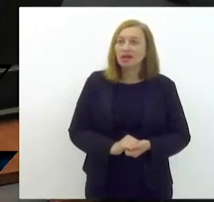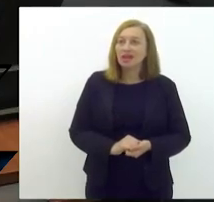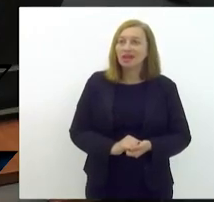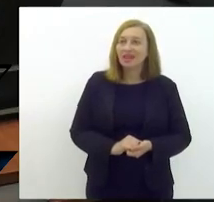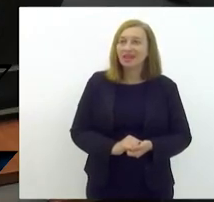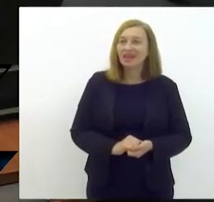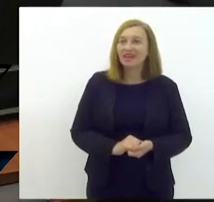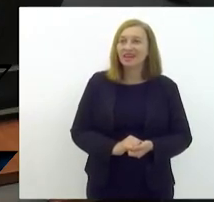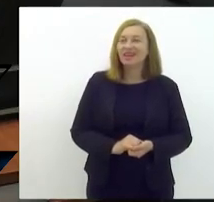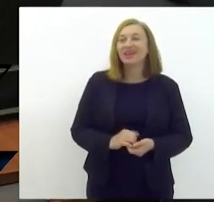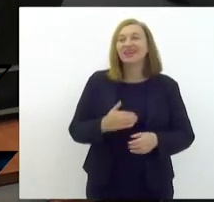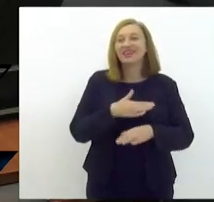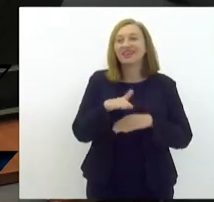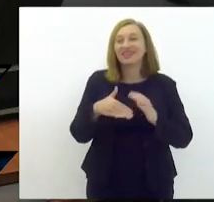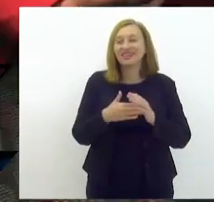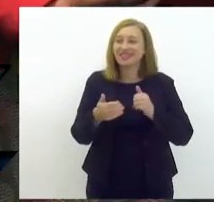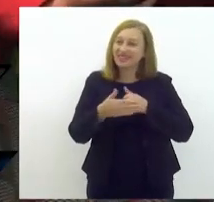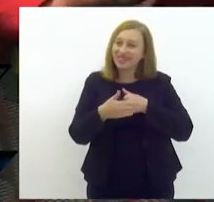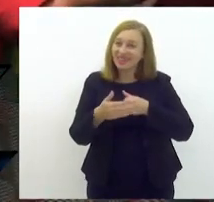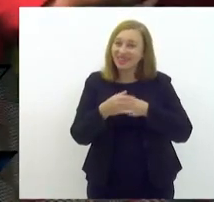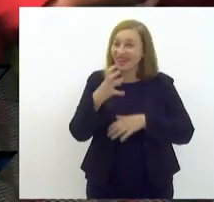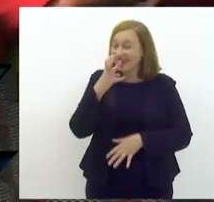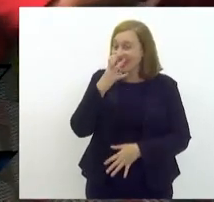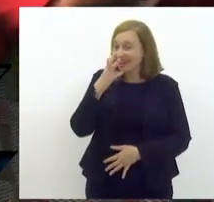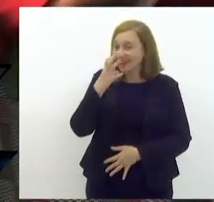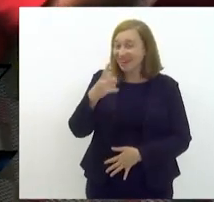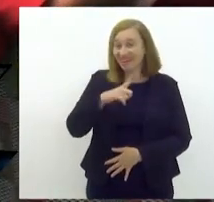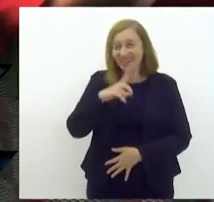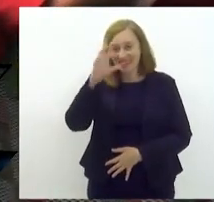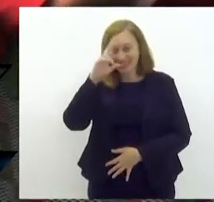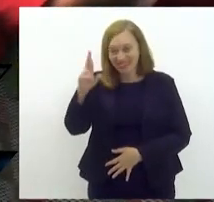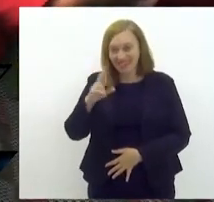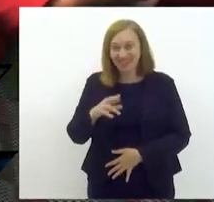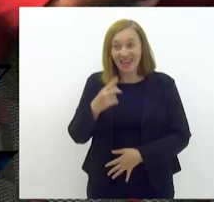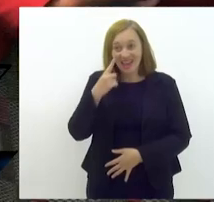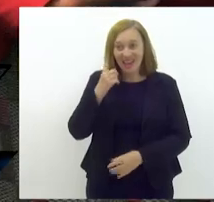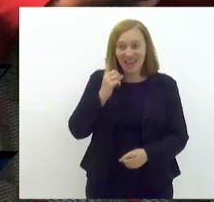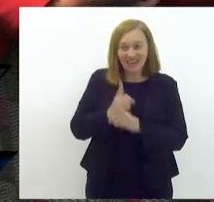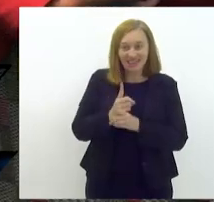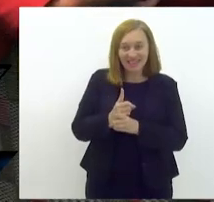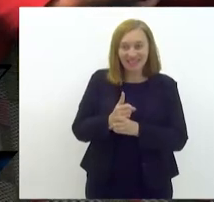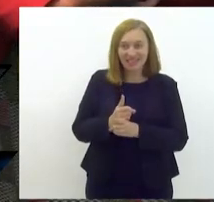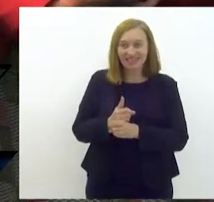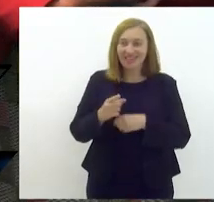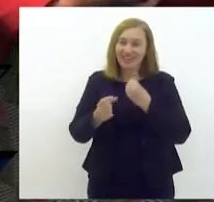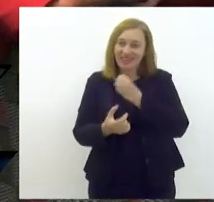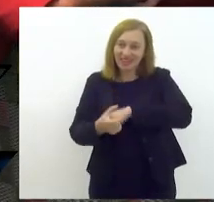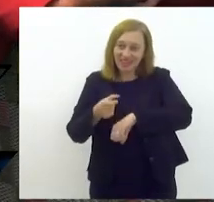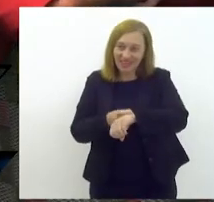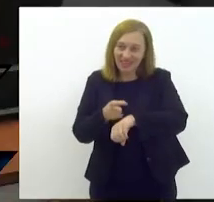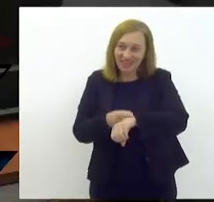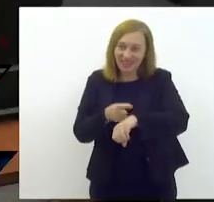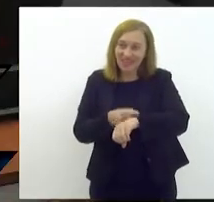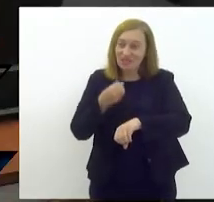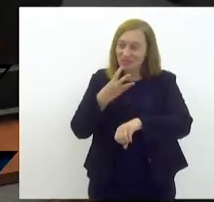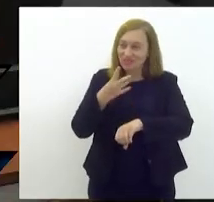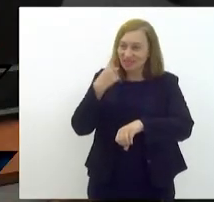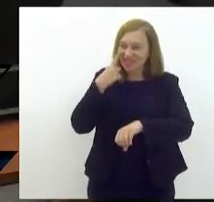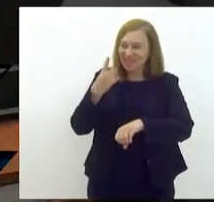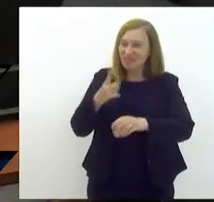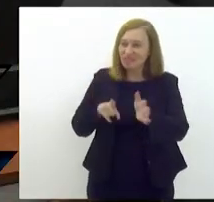Deputado Antônio com todo carinho e admiração que tem pelo senhor Achei o seu relógio bonito queria perguntar se é um Rolex